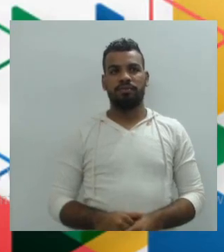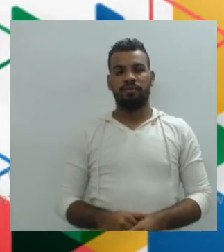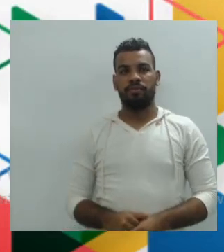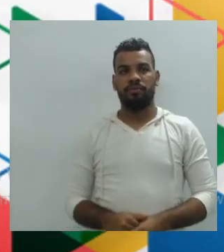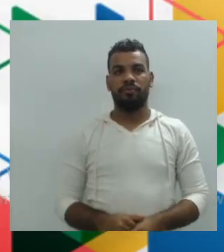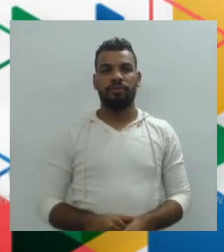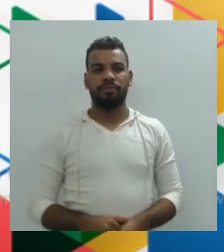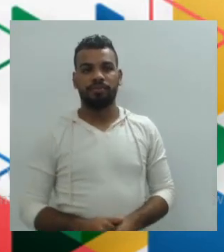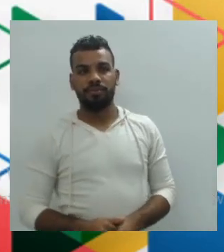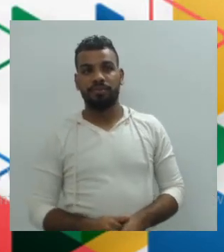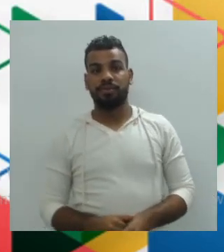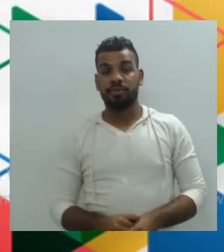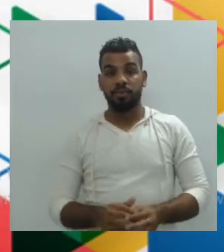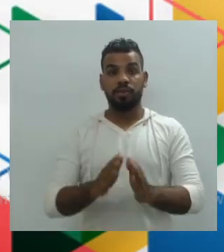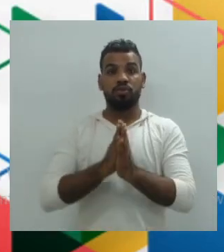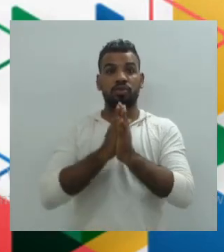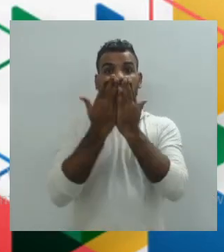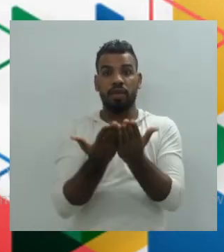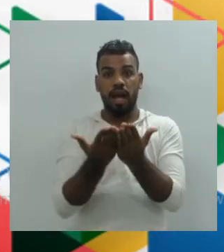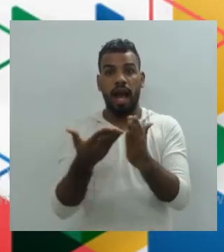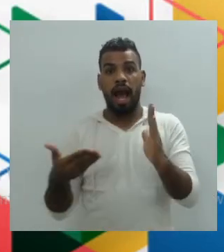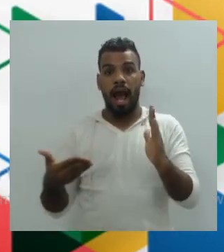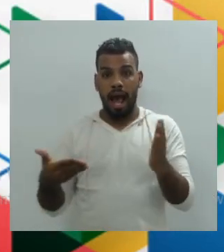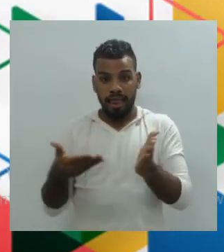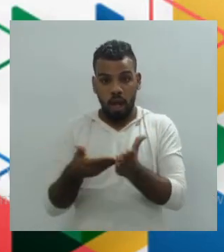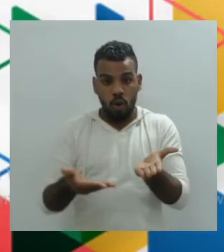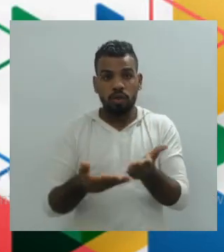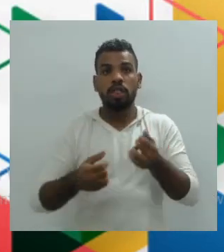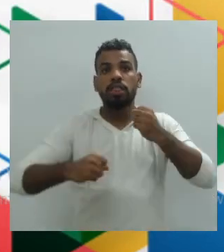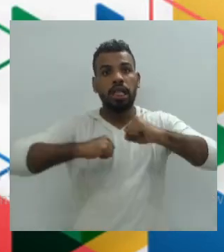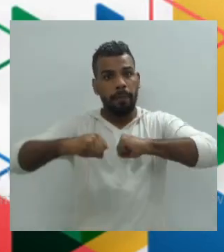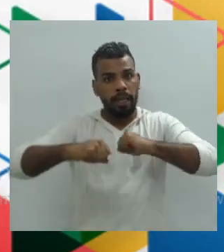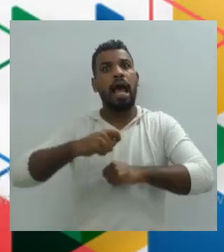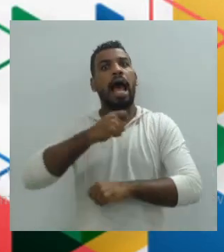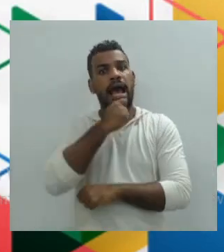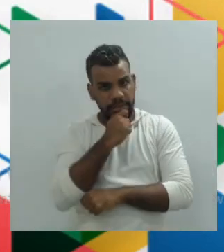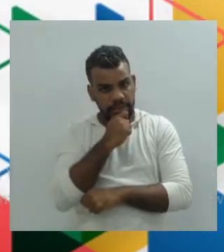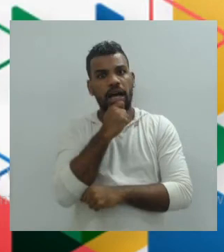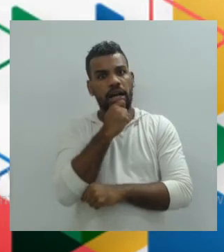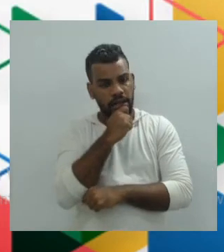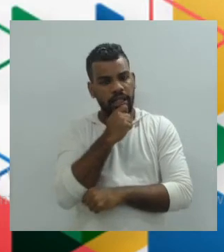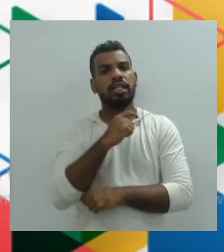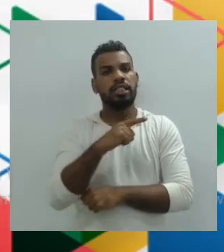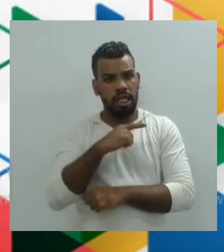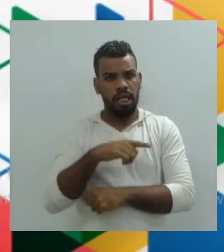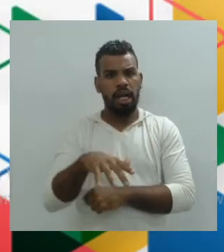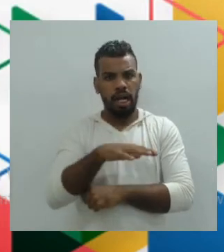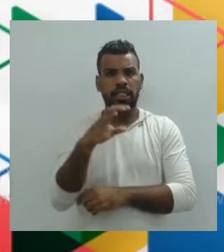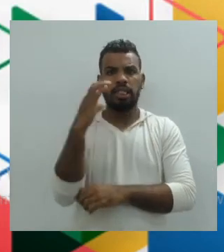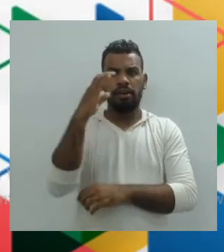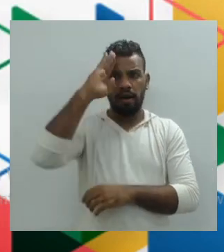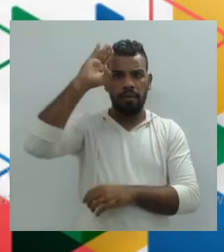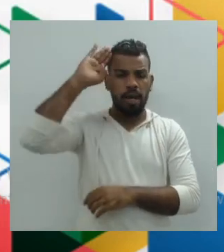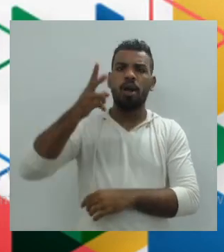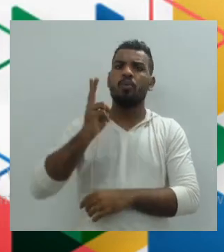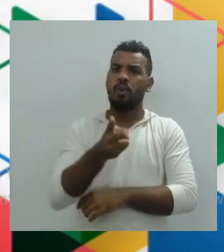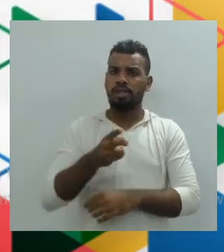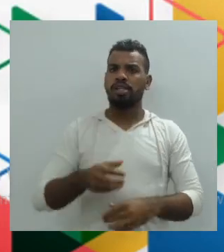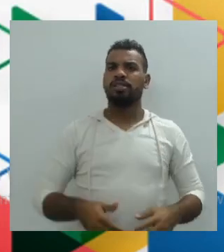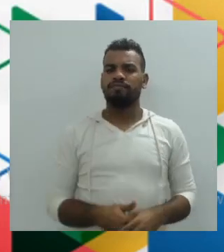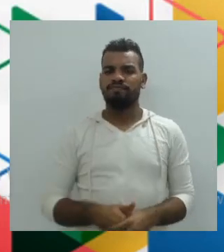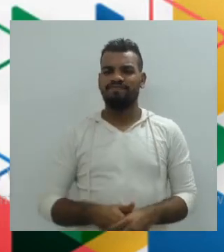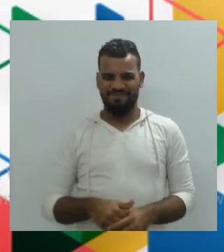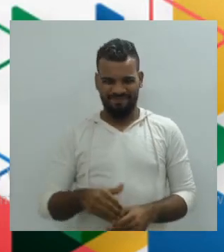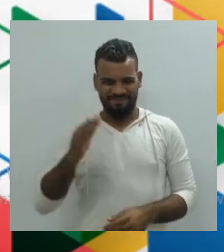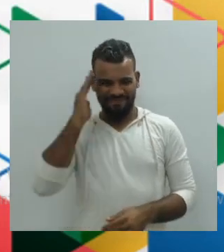livro, ainda hoje, é motivo de muitos debates dentro e fora dos meios acadêmicos. Show de